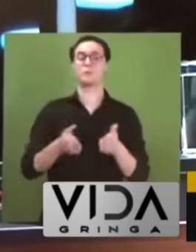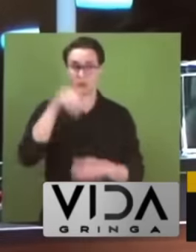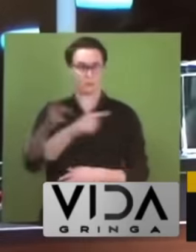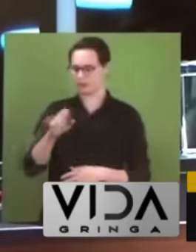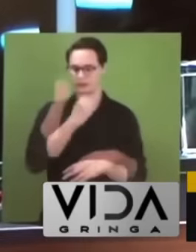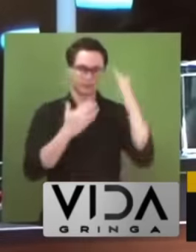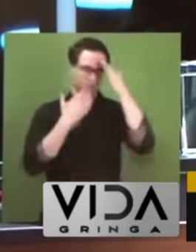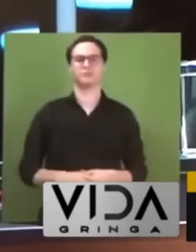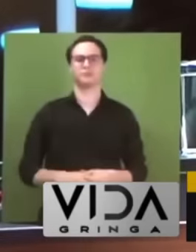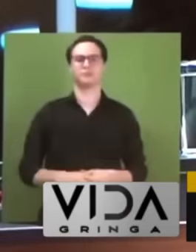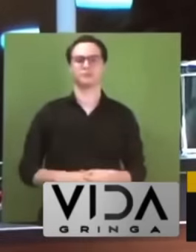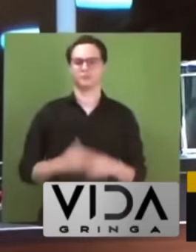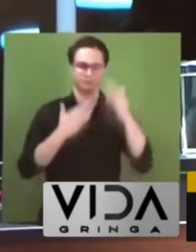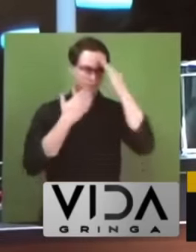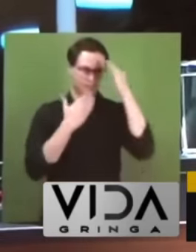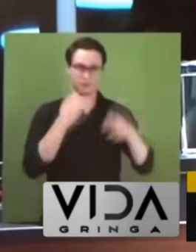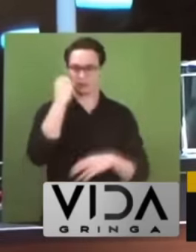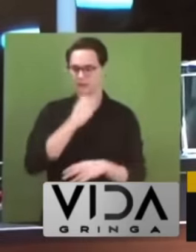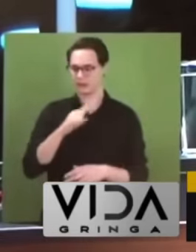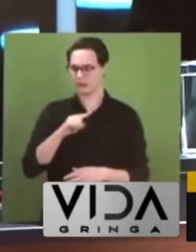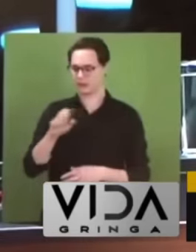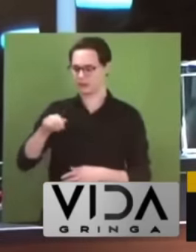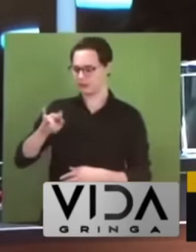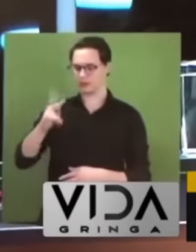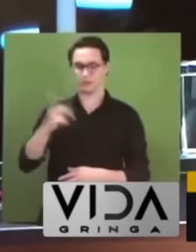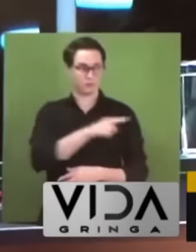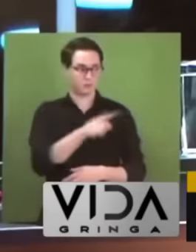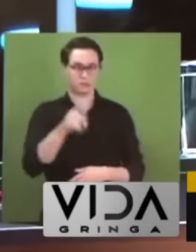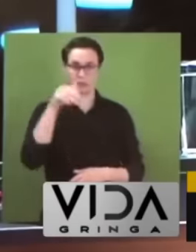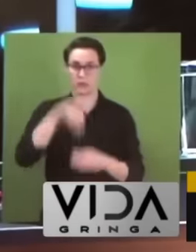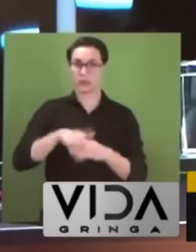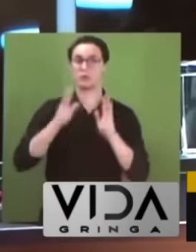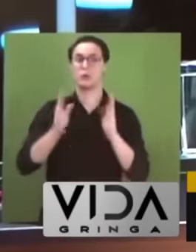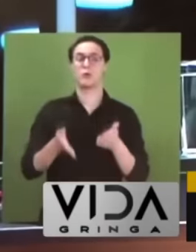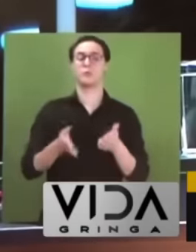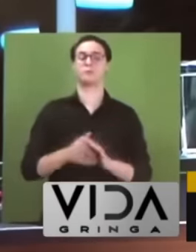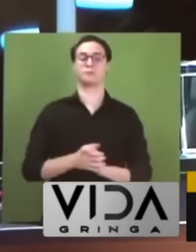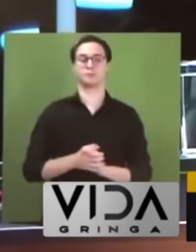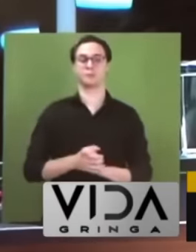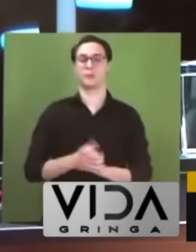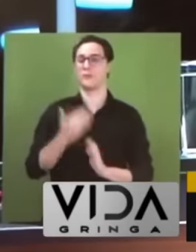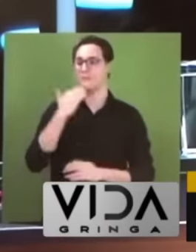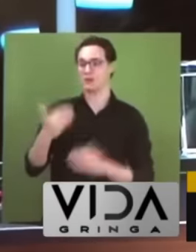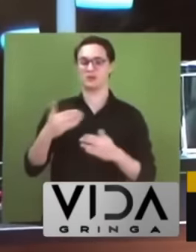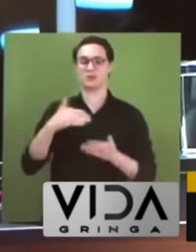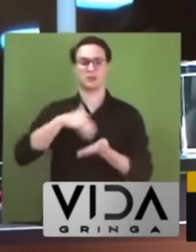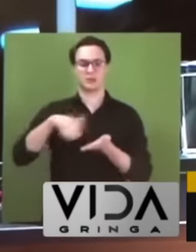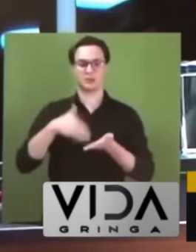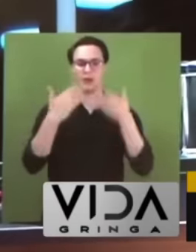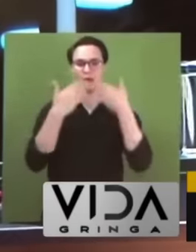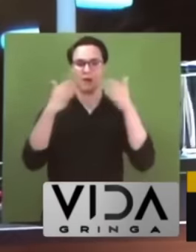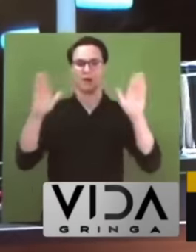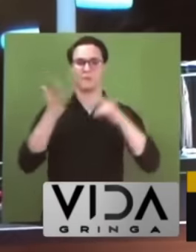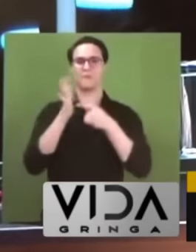único pera pera pera pera pera vamos lá quinha todos já votaram é agora o grande momento encerrada a votação em turno único determino a Secretaria Geral da mesa que